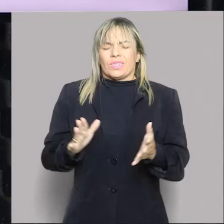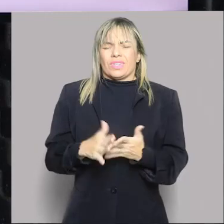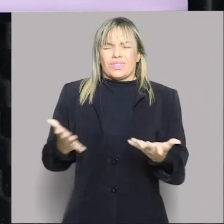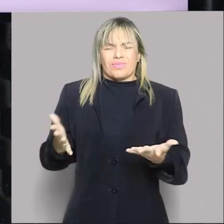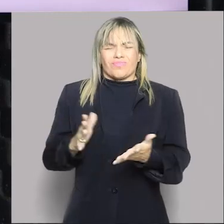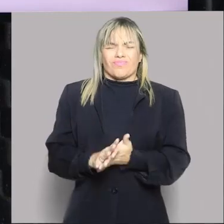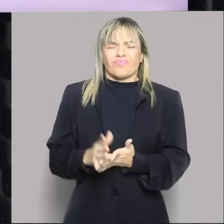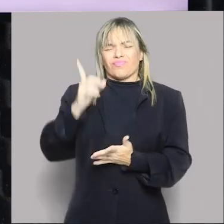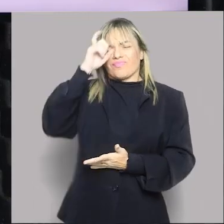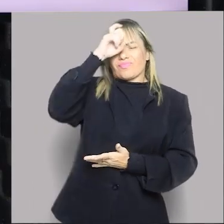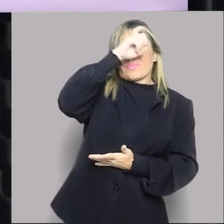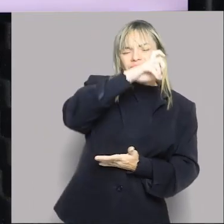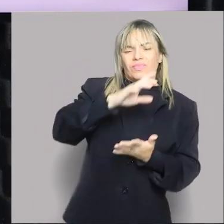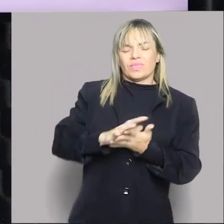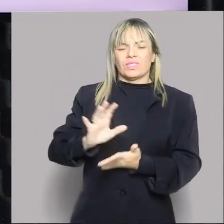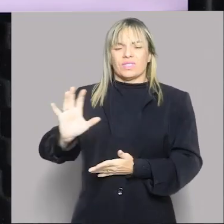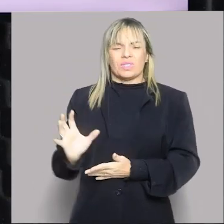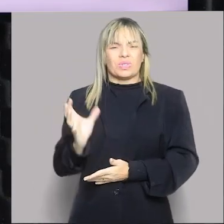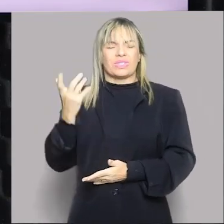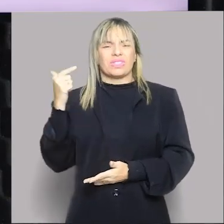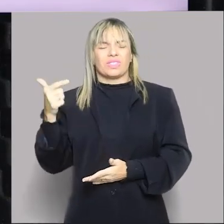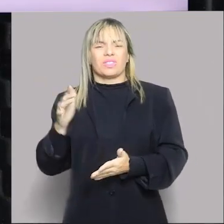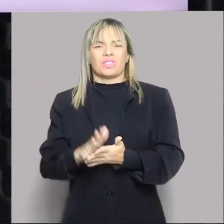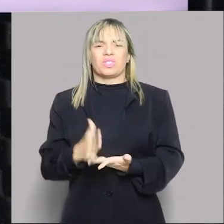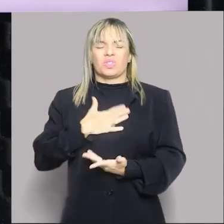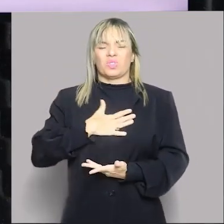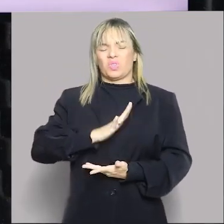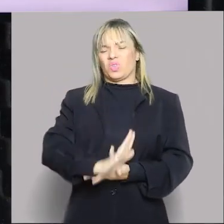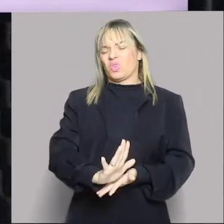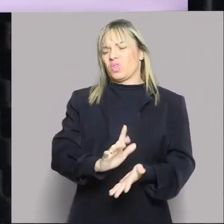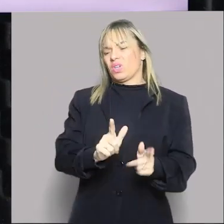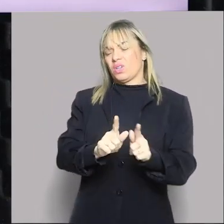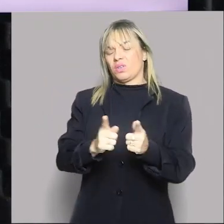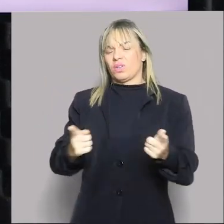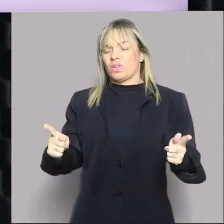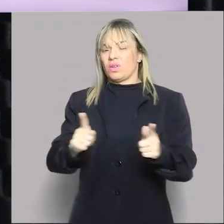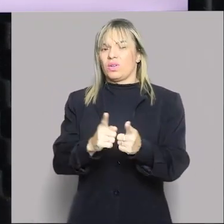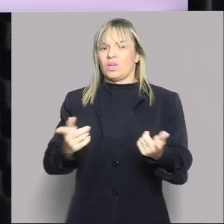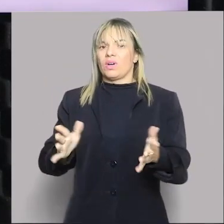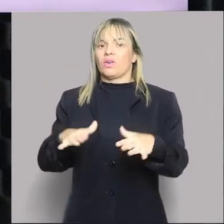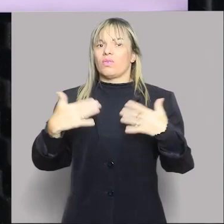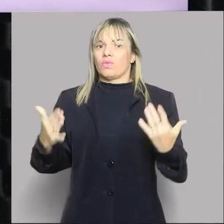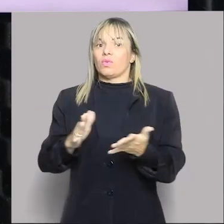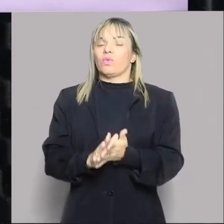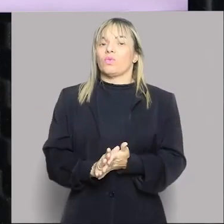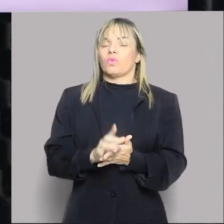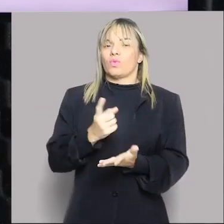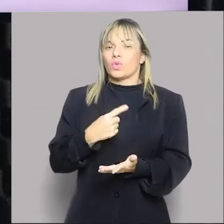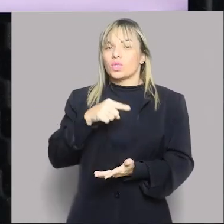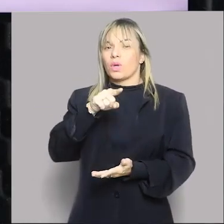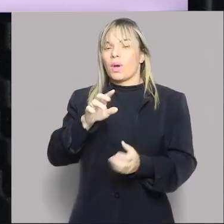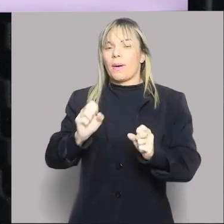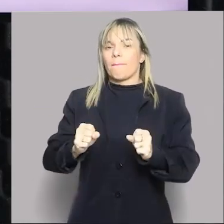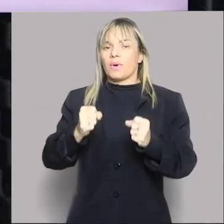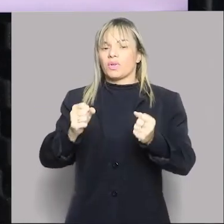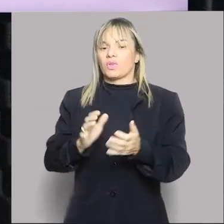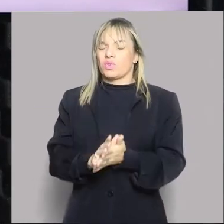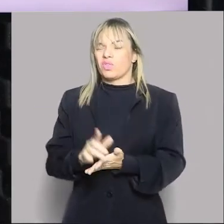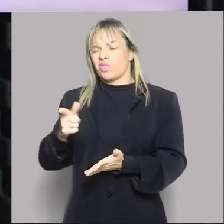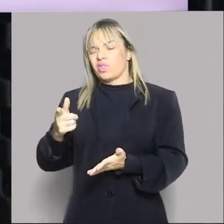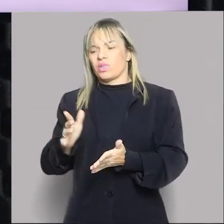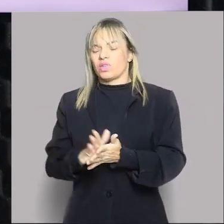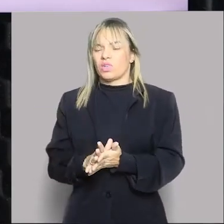raro acontecer alguém que não goste de música. Você não gosta de determinados estilos musicais, você não gosta, como é o meu caso,